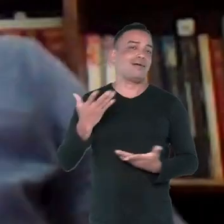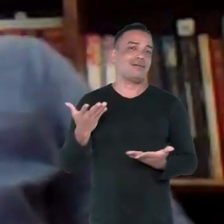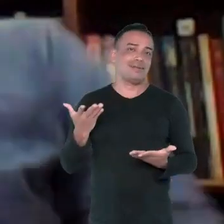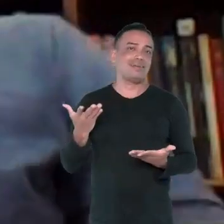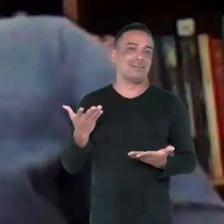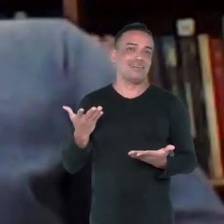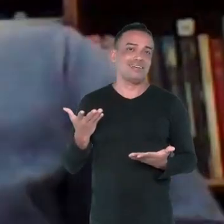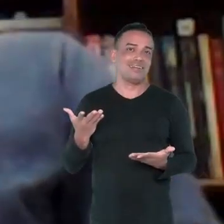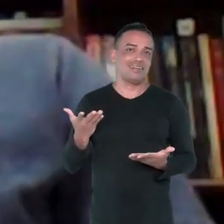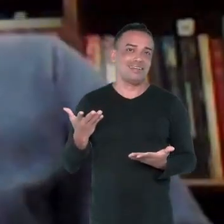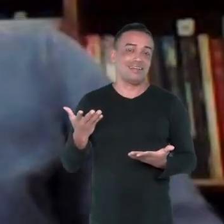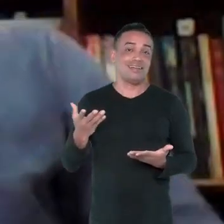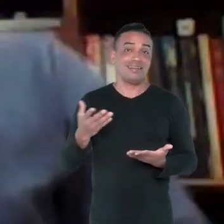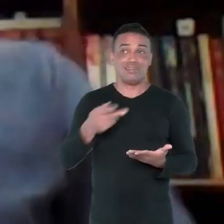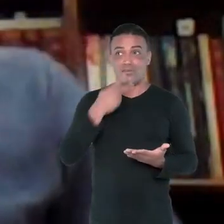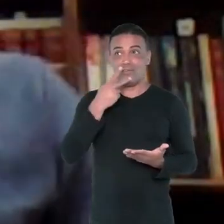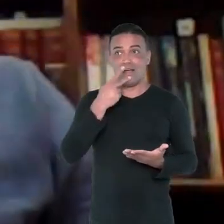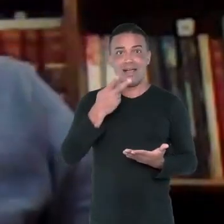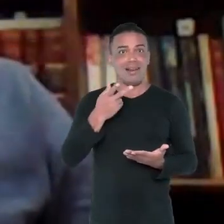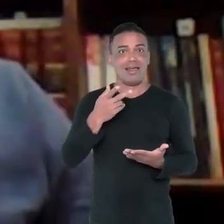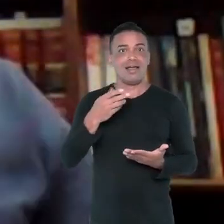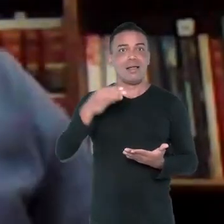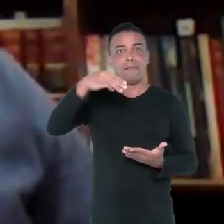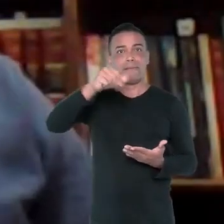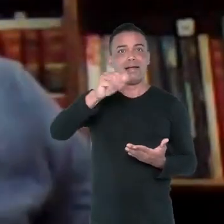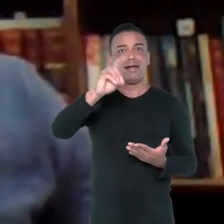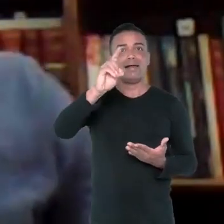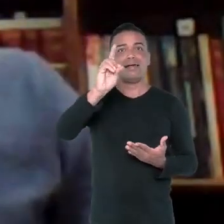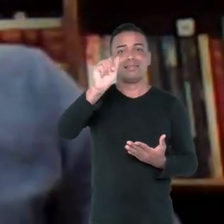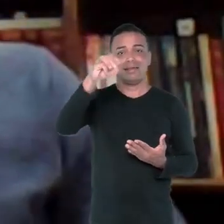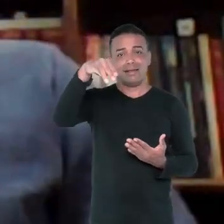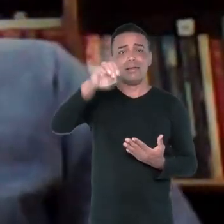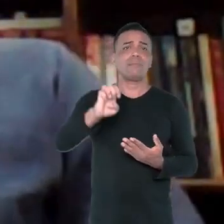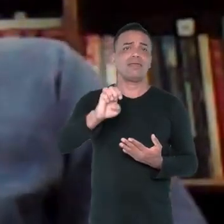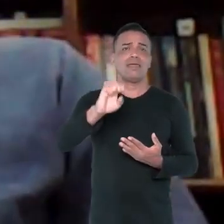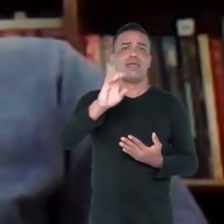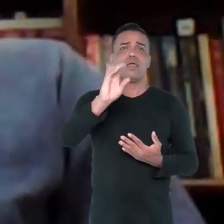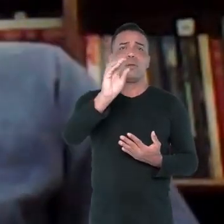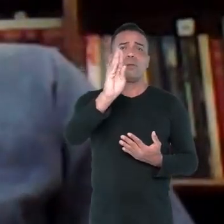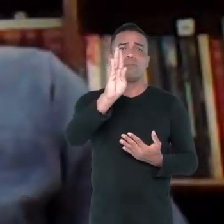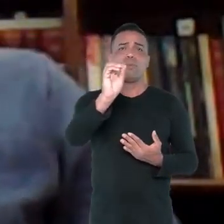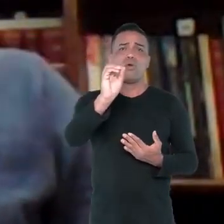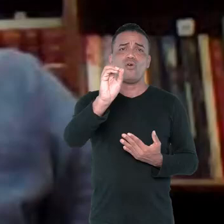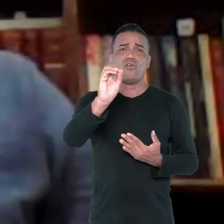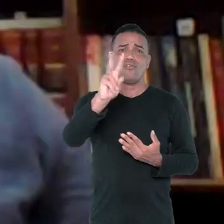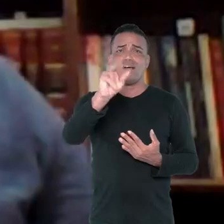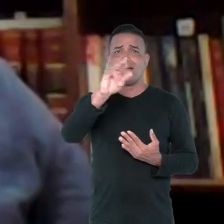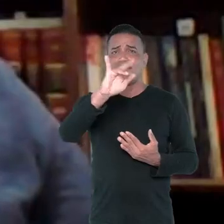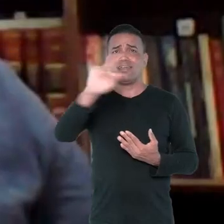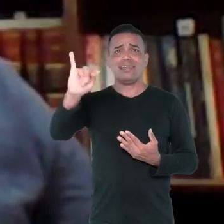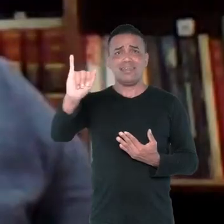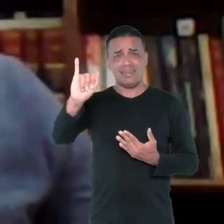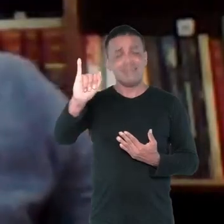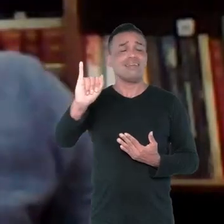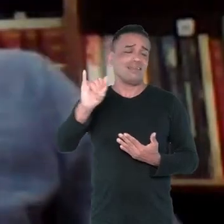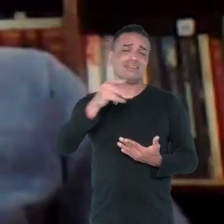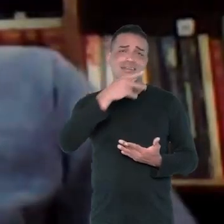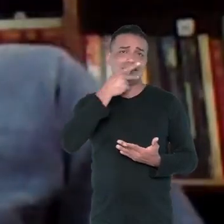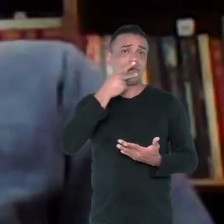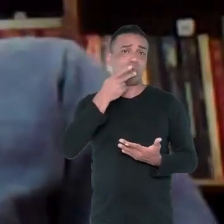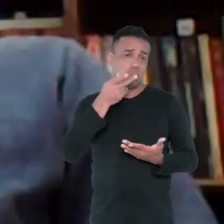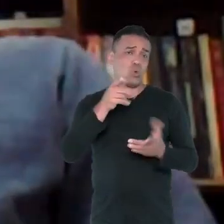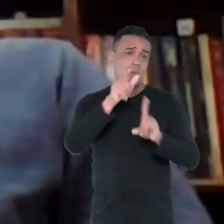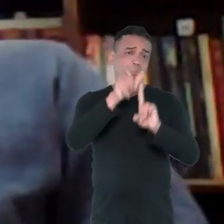né? Quando ele fala que Madame Bovary c'est moi. O protagonista tem um pouco de mim,